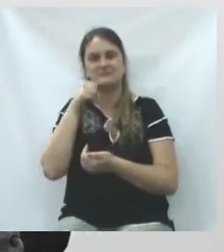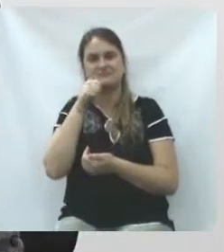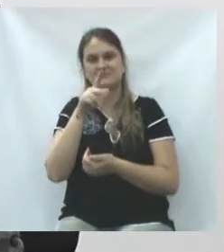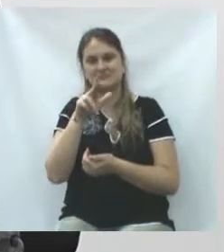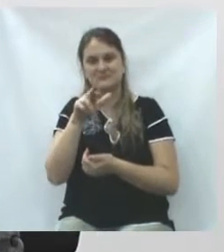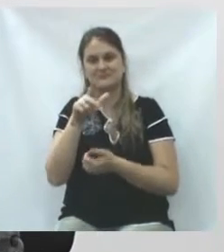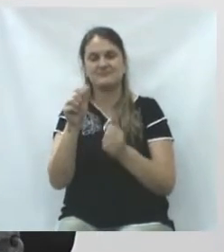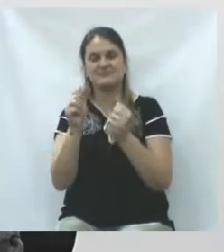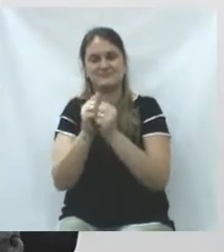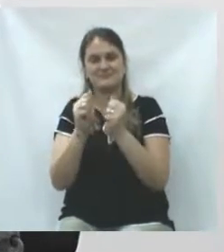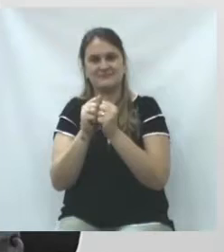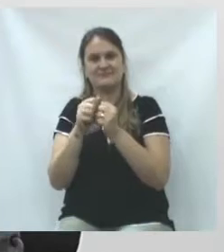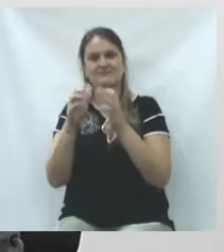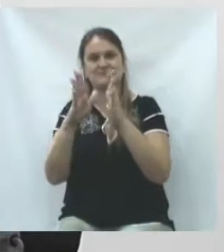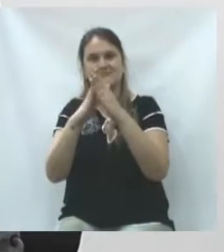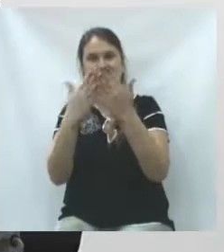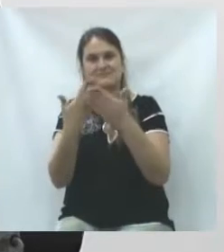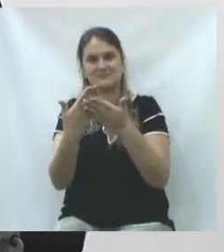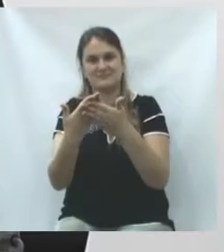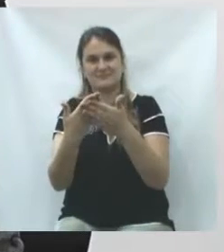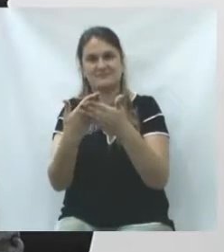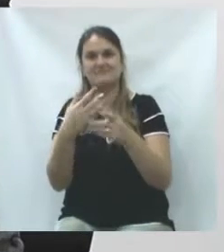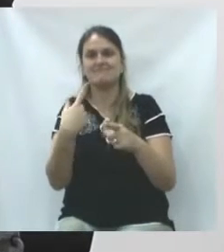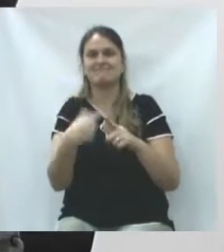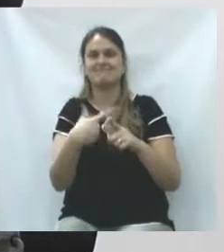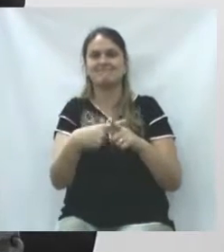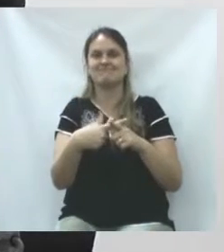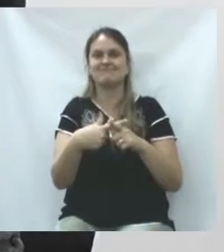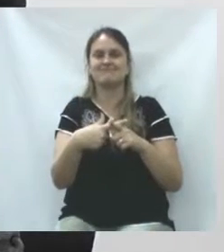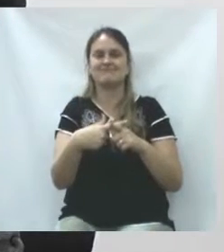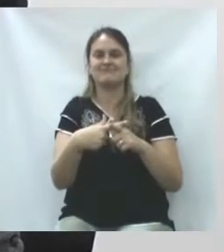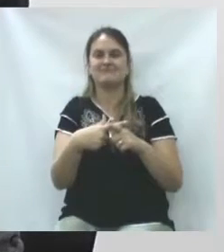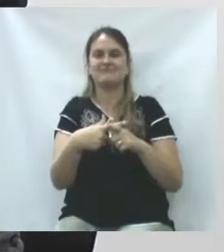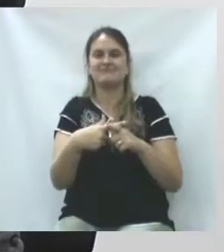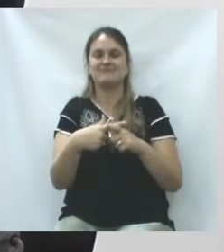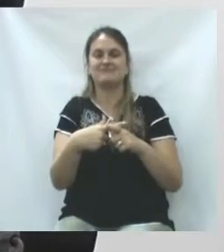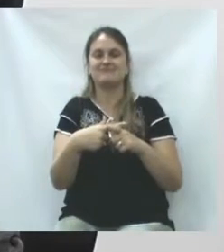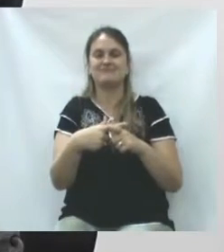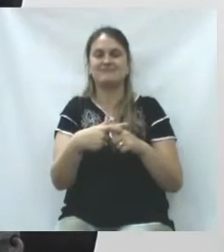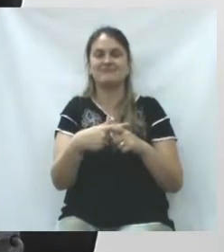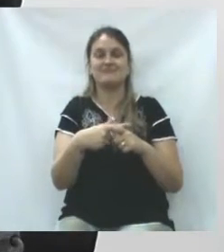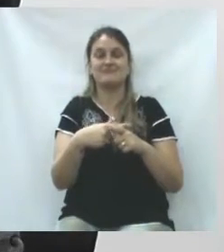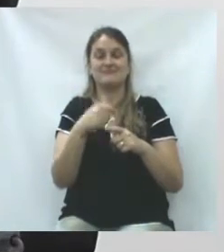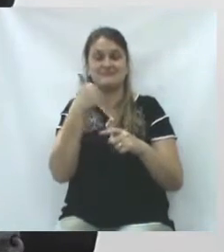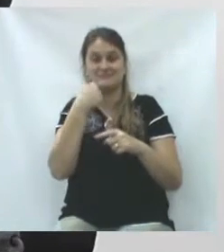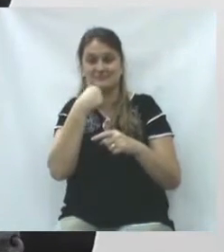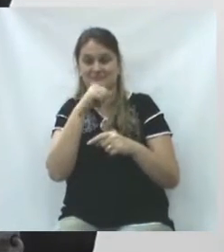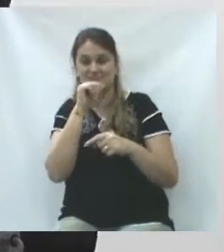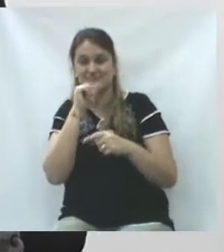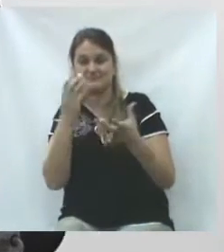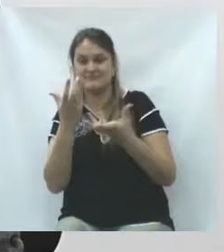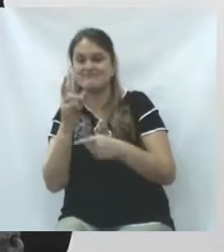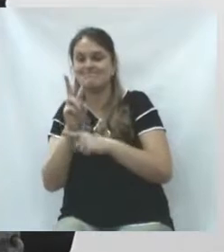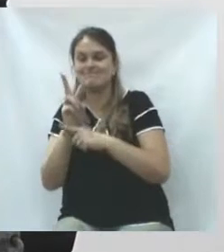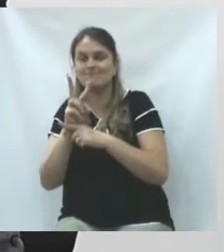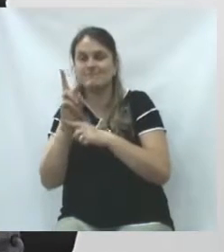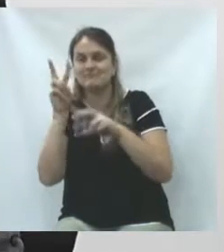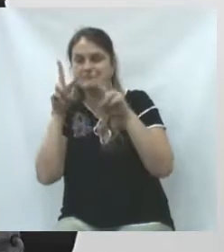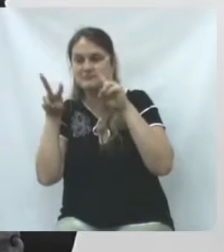escola, porque, ela, ao mesmo tempo que ela queria ter nós perto ali, ela também